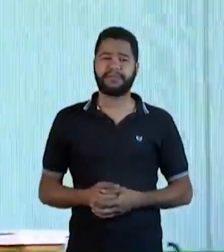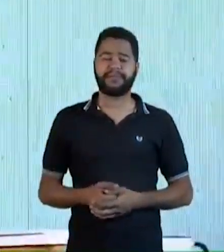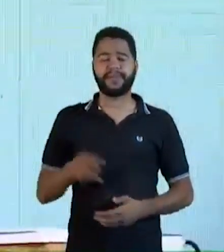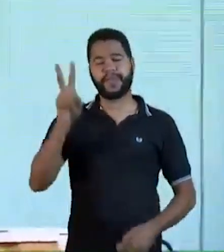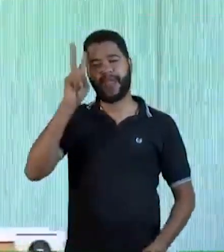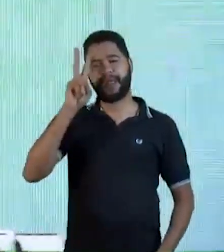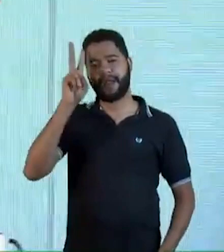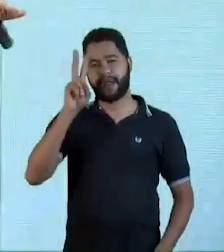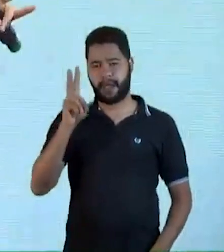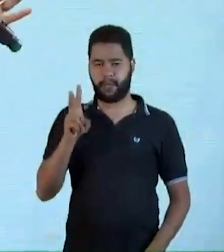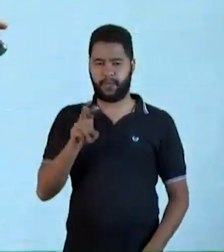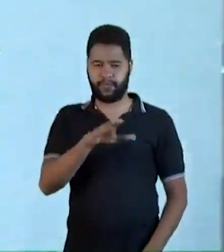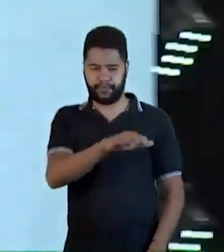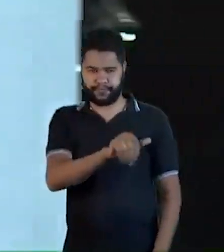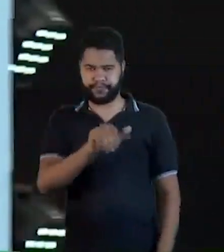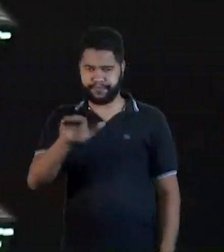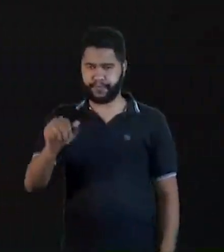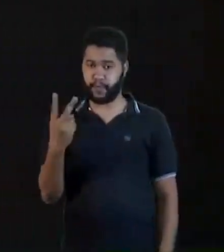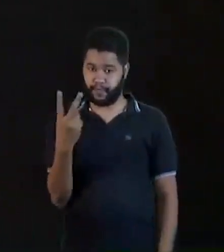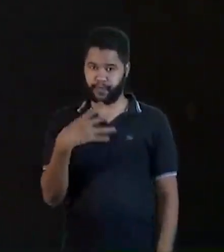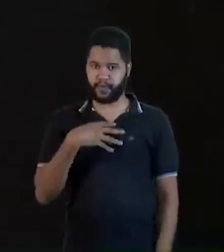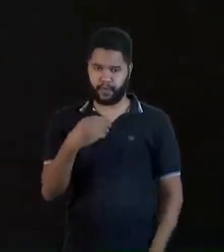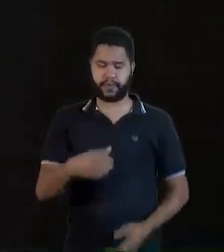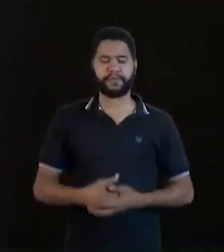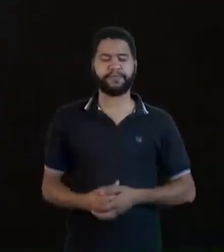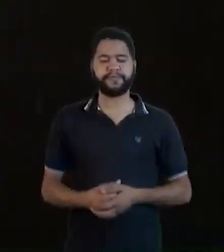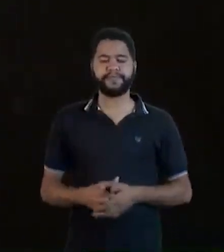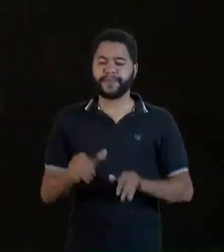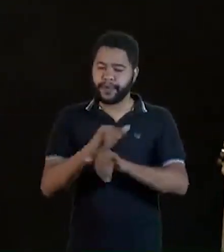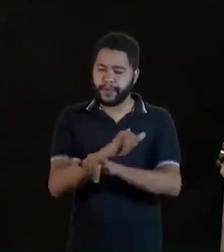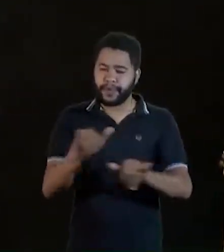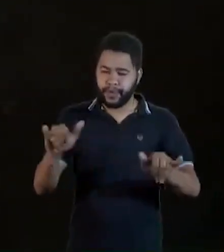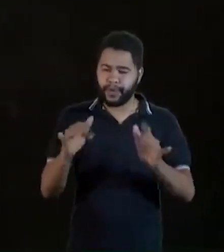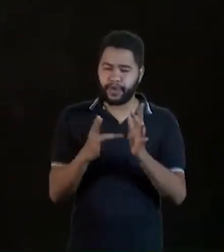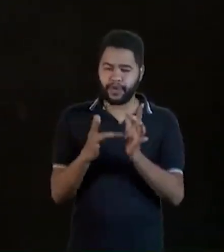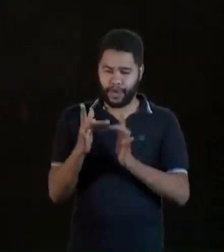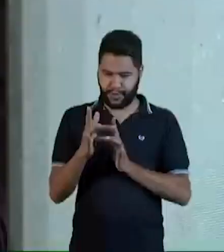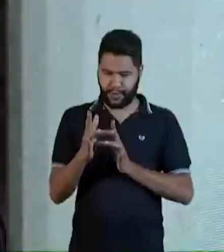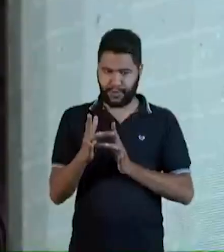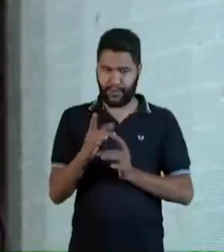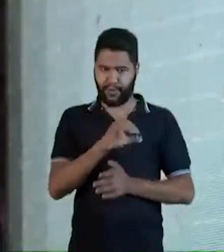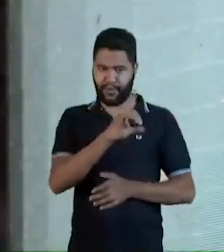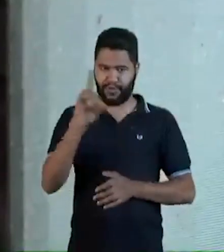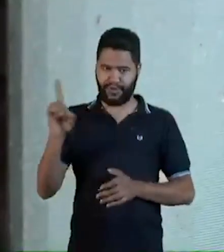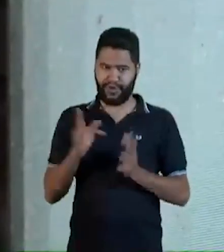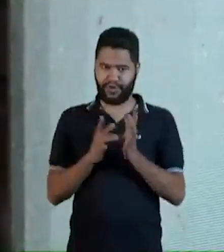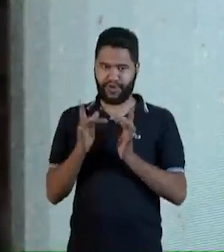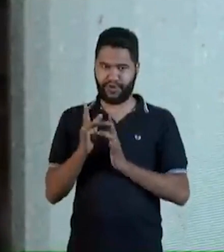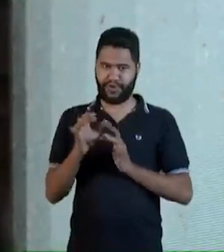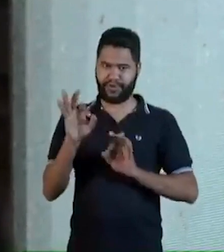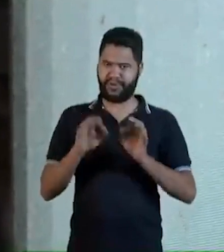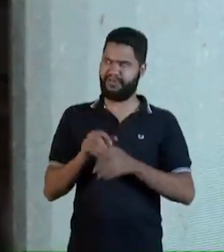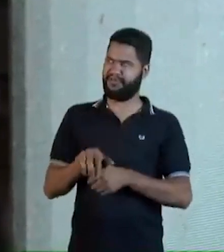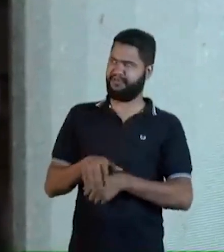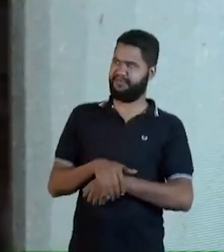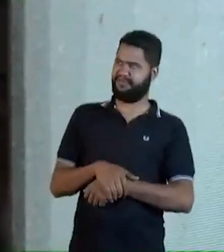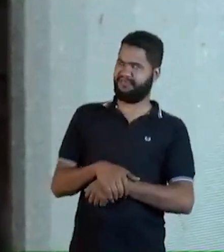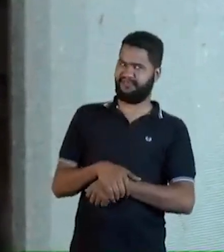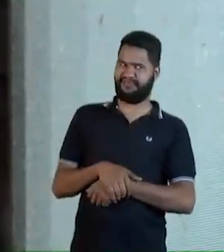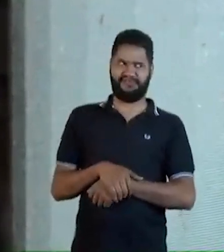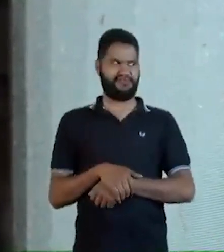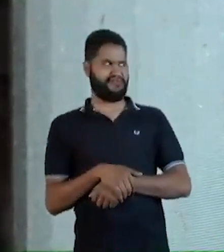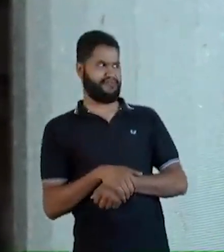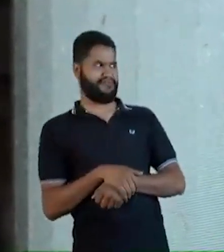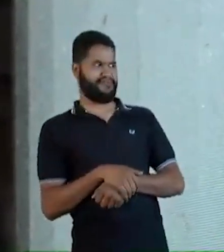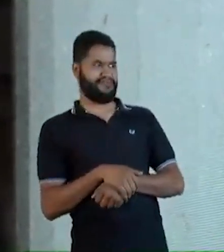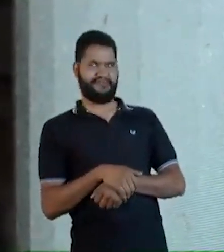e ele podia saber Meus dois filhos falei vem cá contar pra vocês como é que foi o dia que Jesus fez vocês dois Olá eu sou chegaram assim com aquela